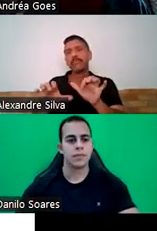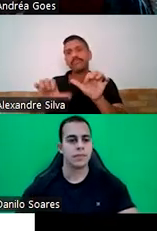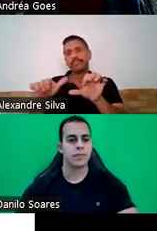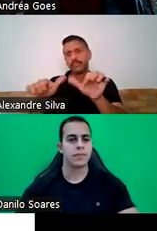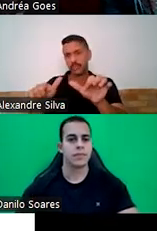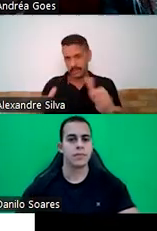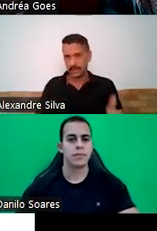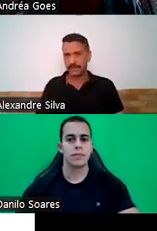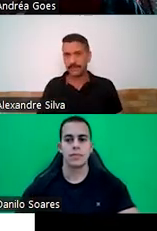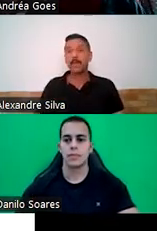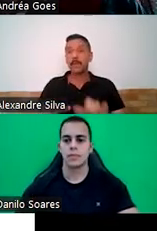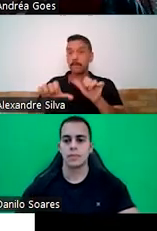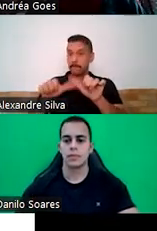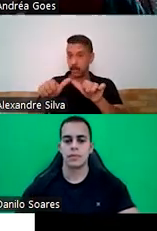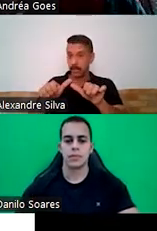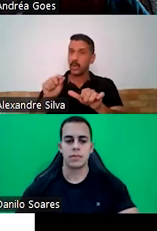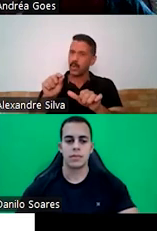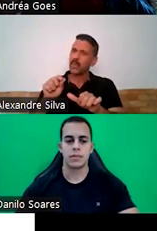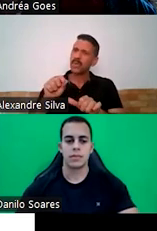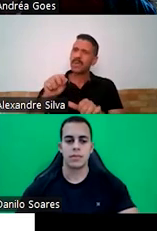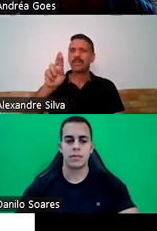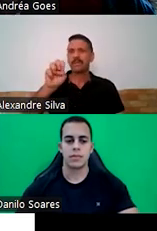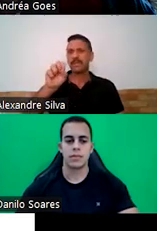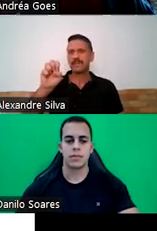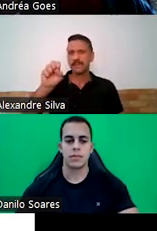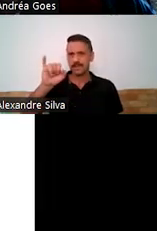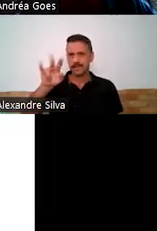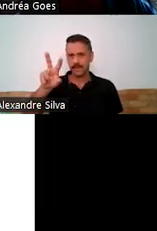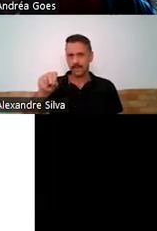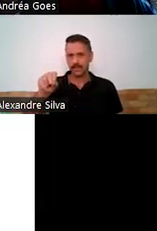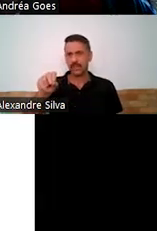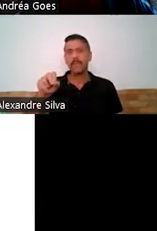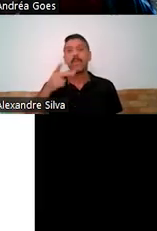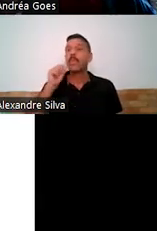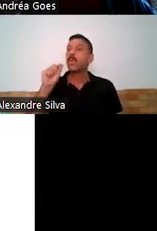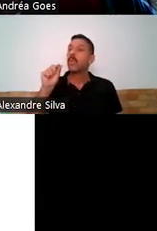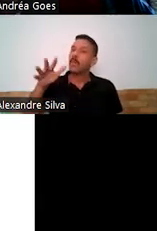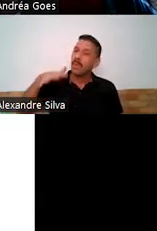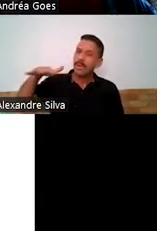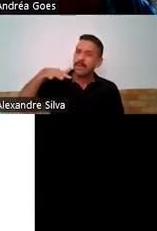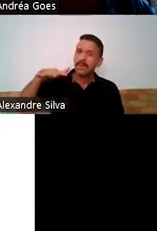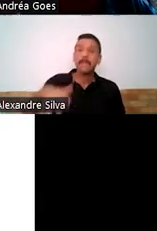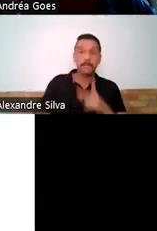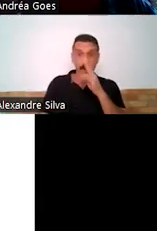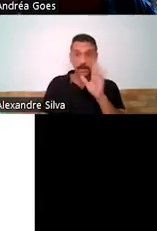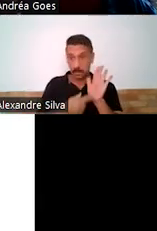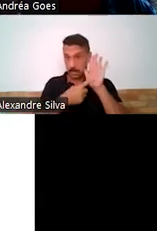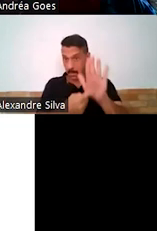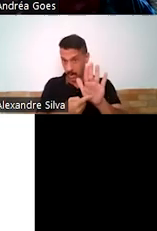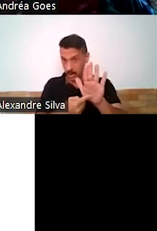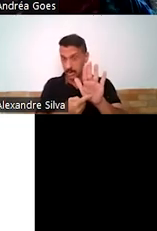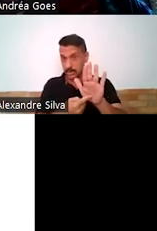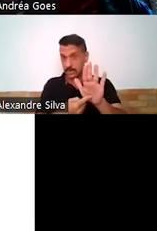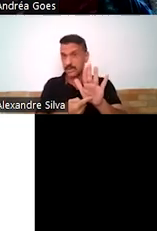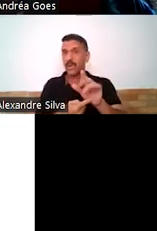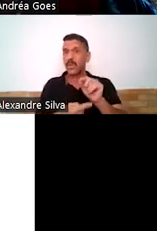está a mutação, é o que a gente chama de recessivo. Ou seja, para que esse efeito aqui apareça visivelmente para